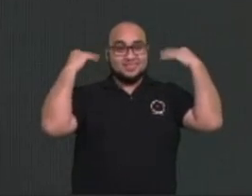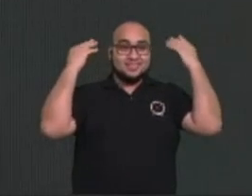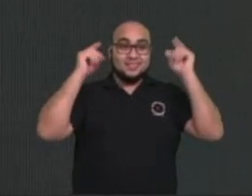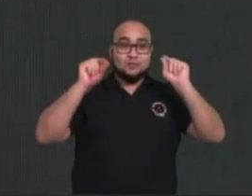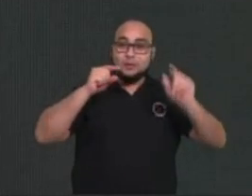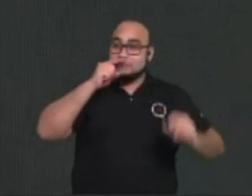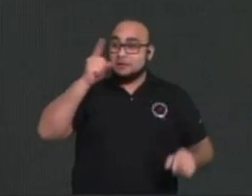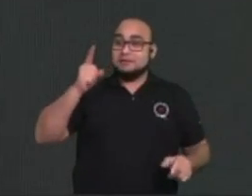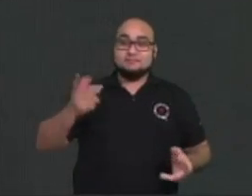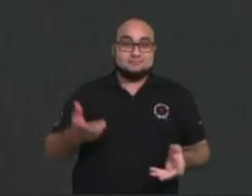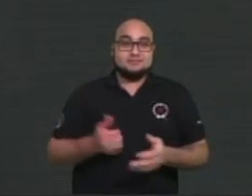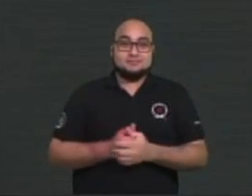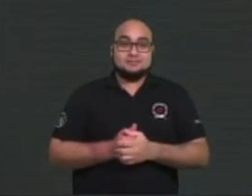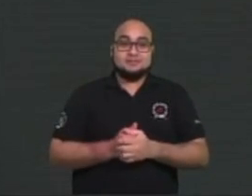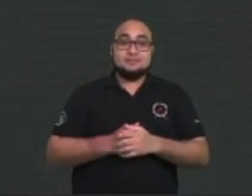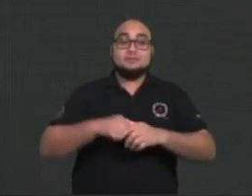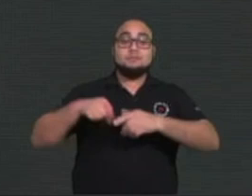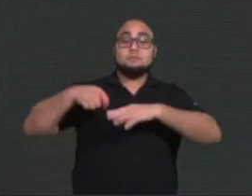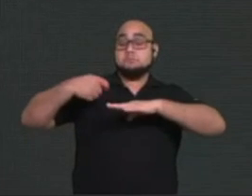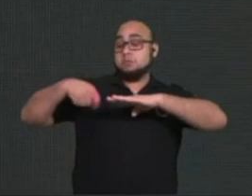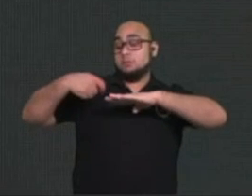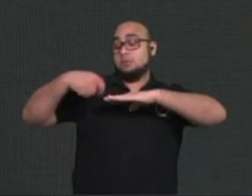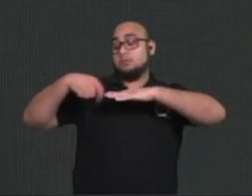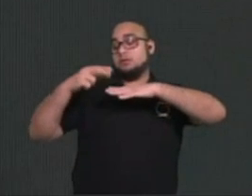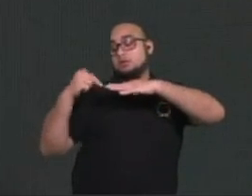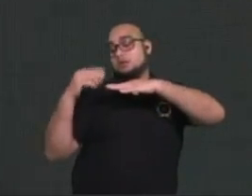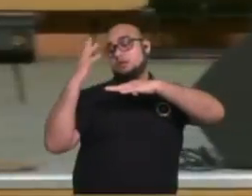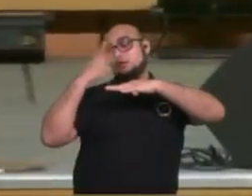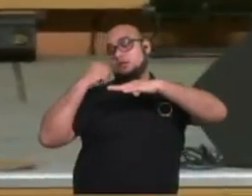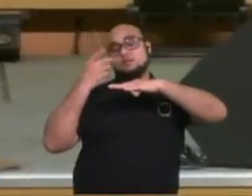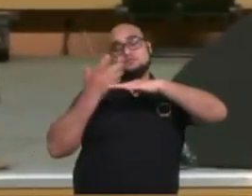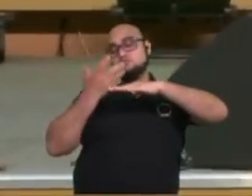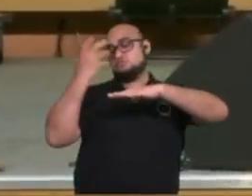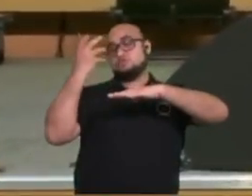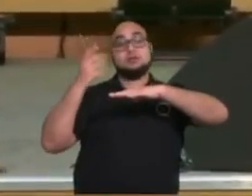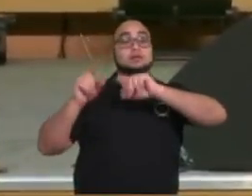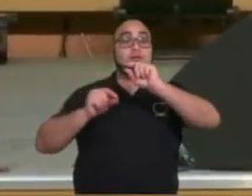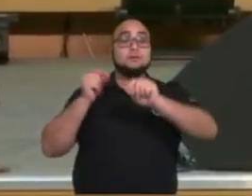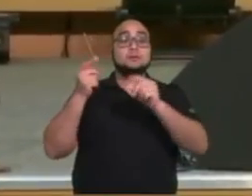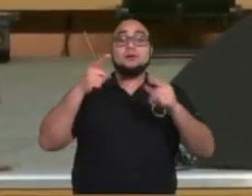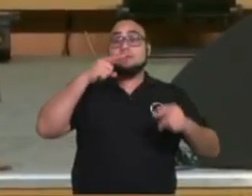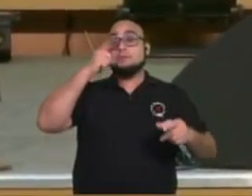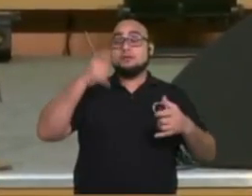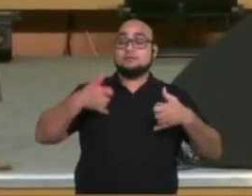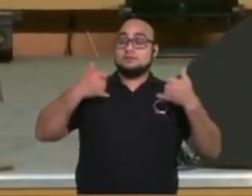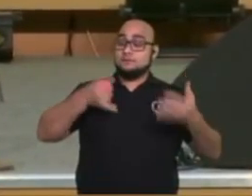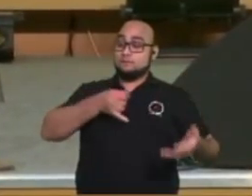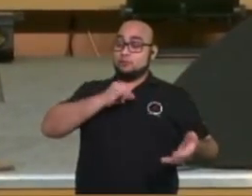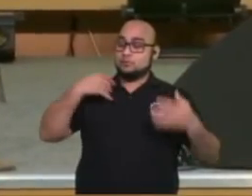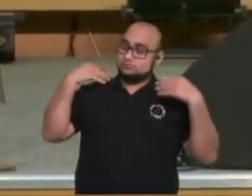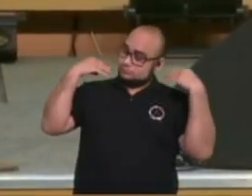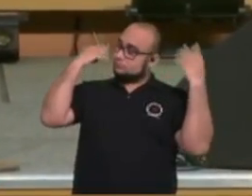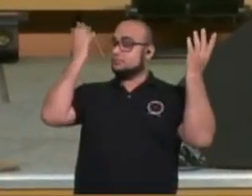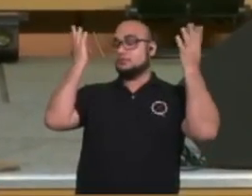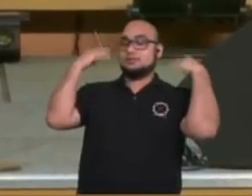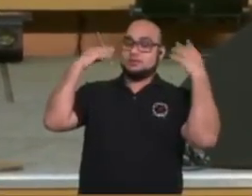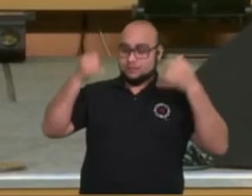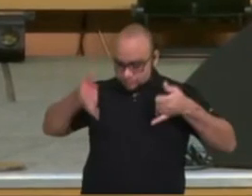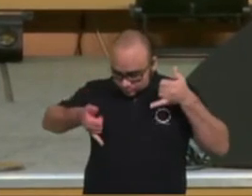E por que você pinta verdade é porque eu tô vaidade